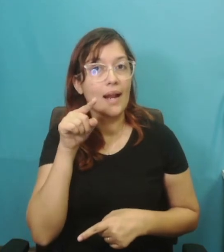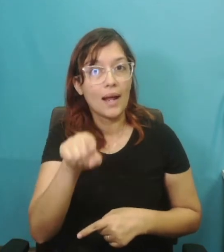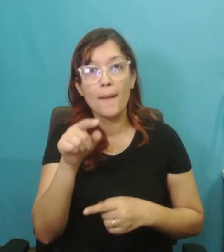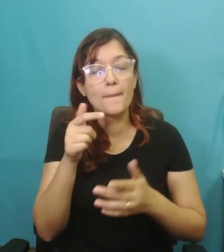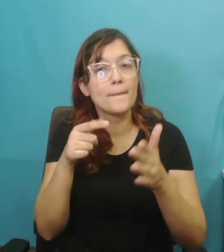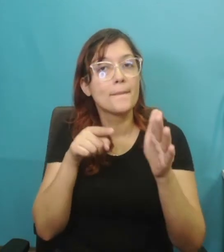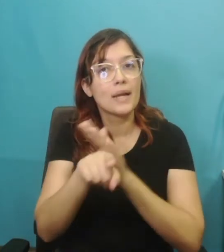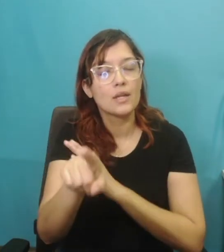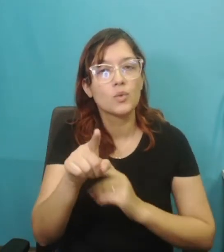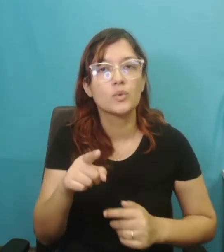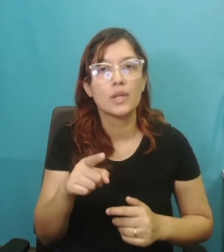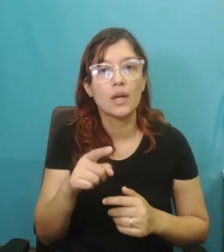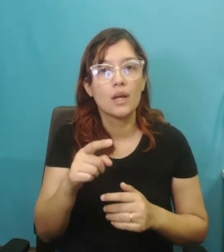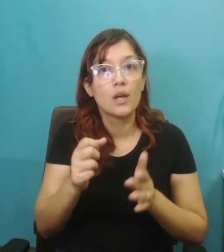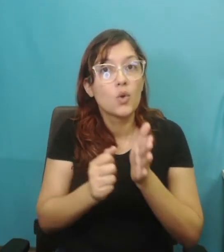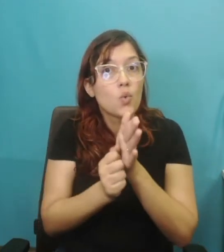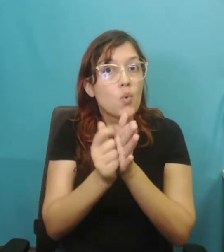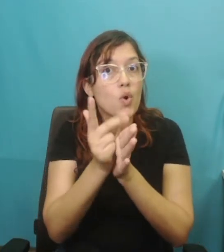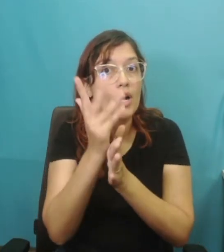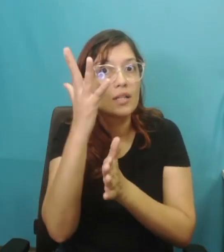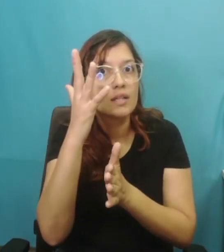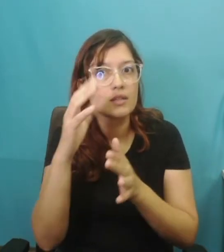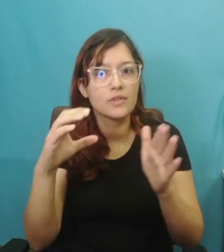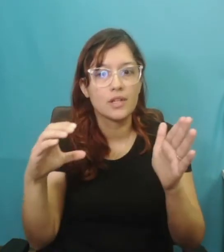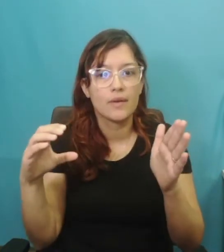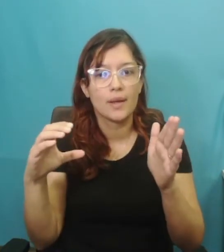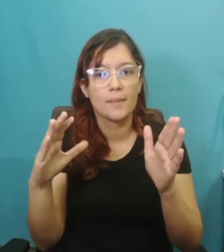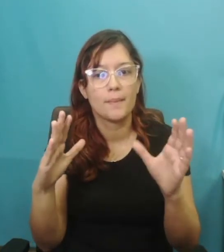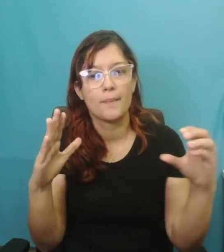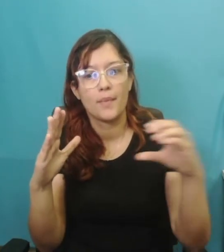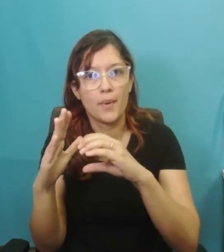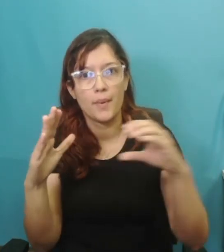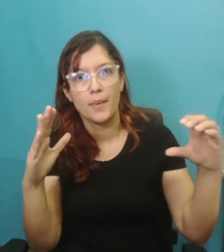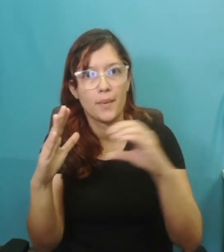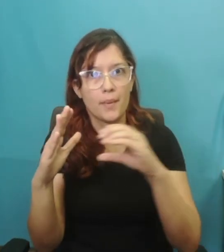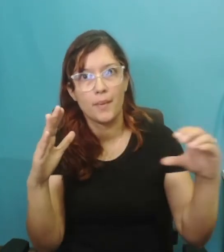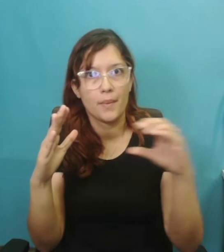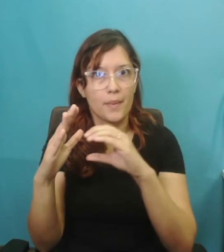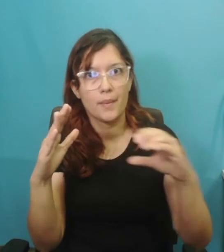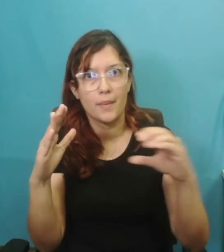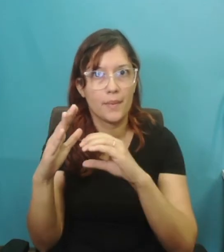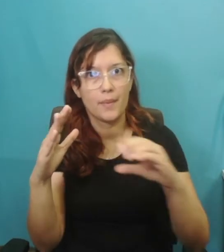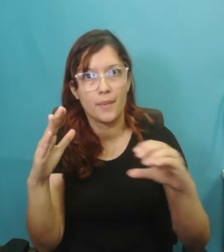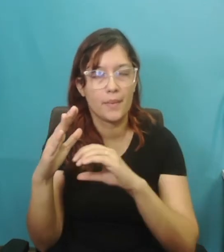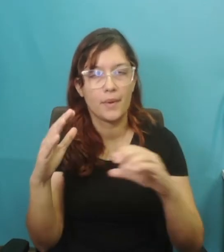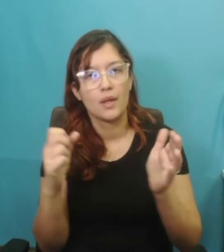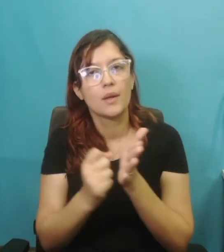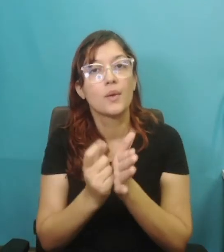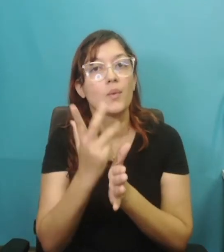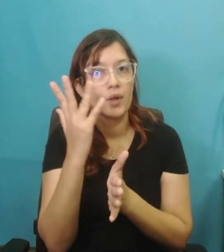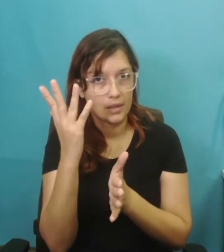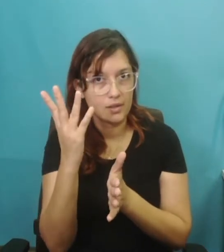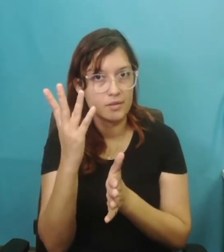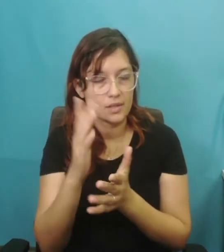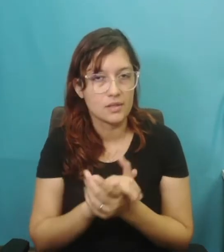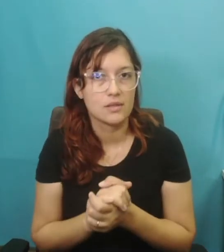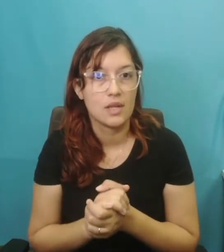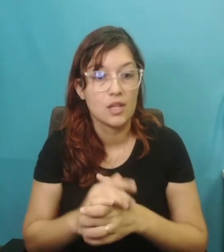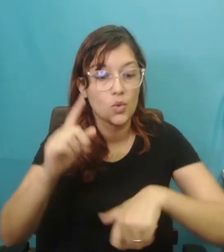Por quê? A pergunta foi quantas vezes ele vai fazer aquele